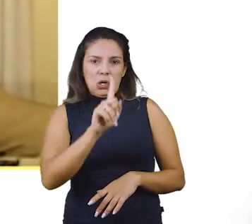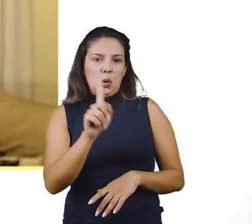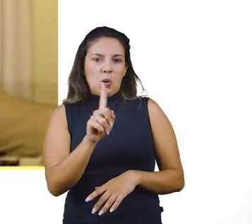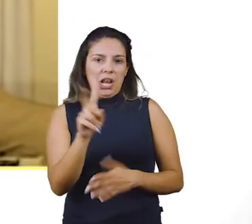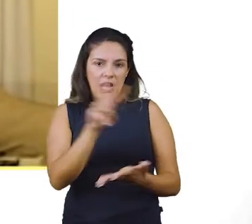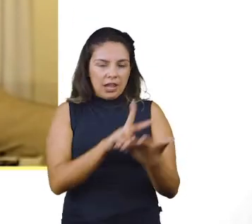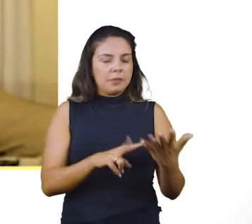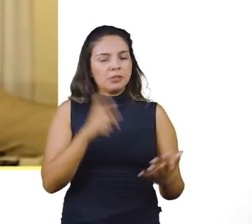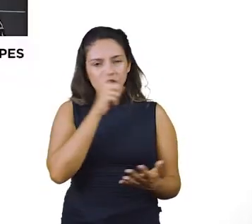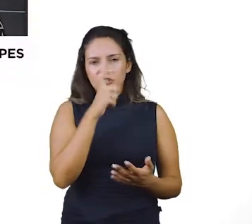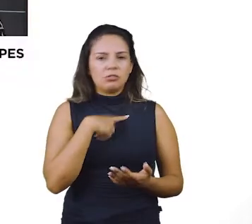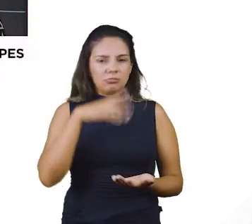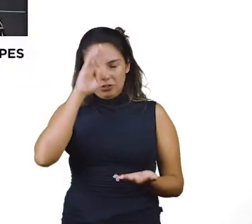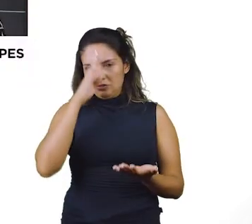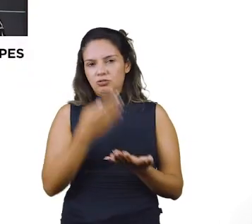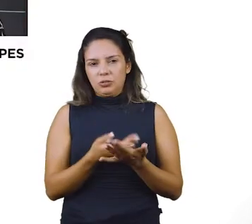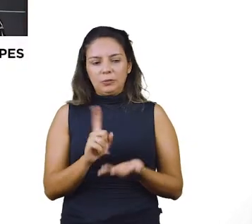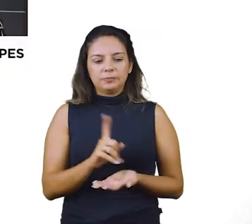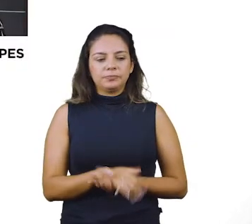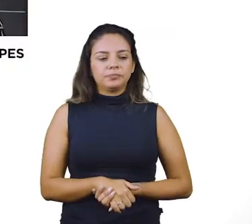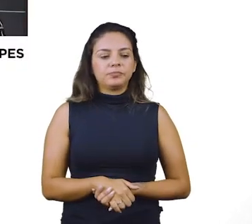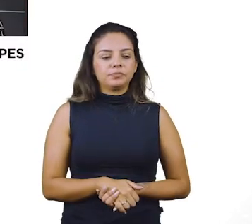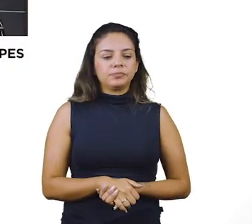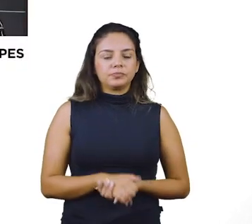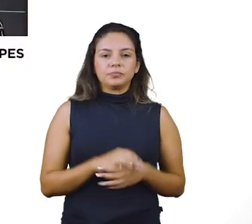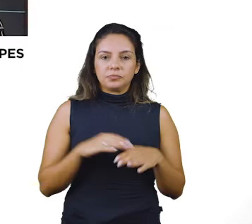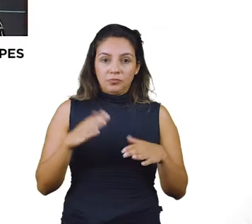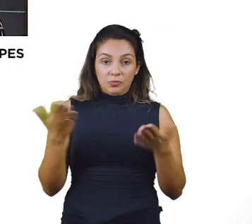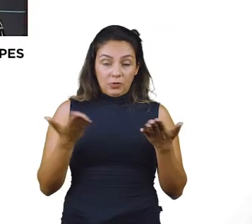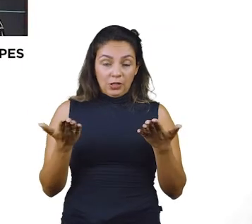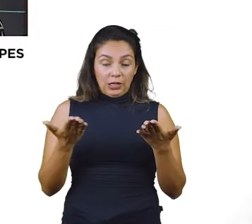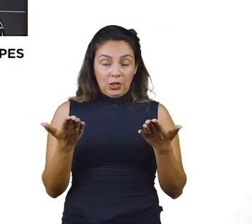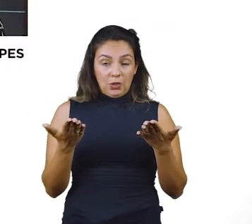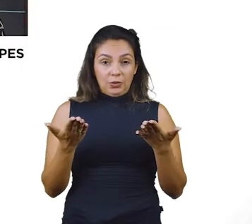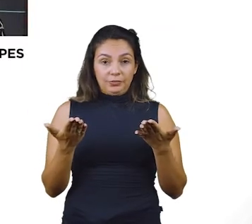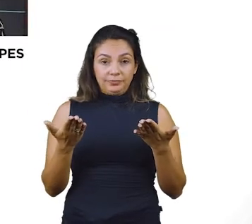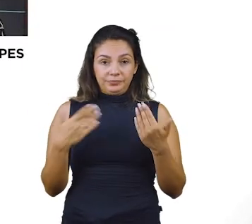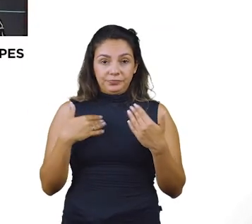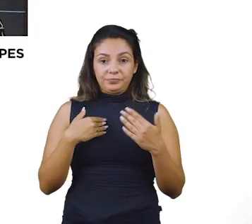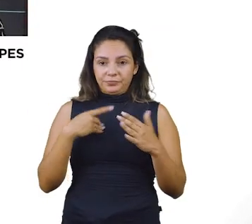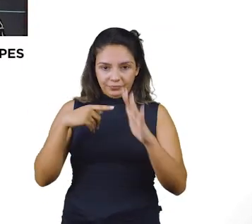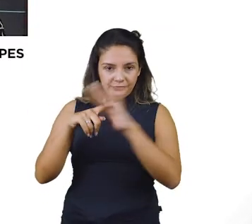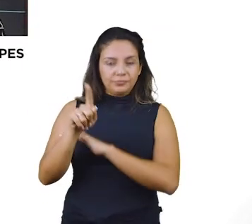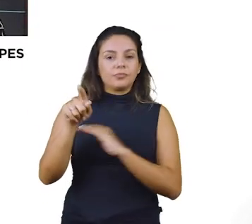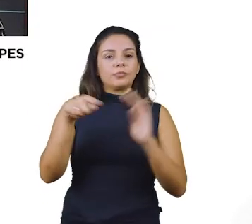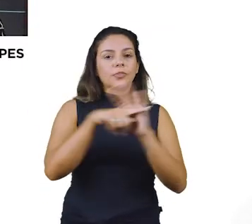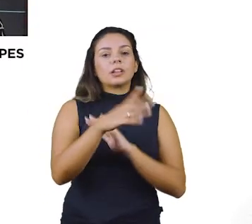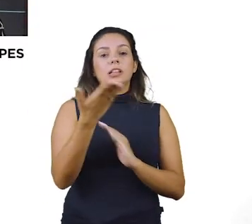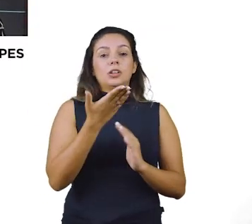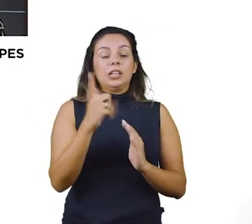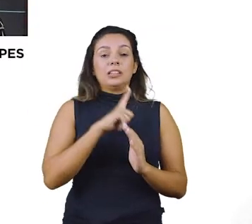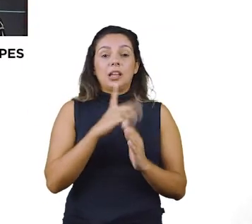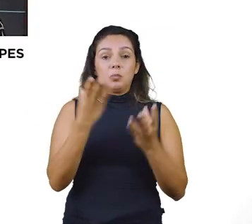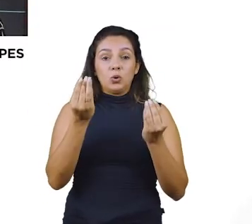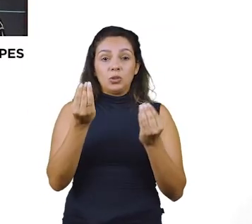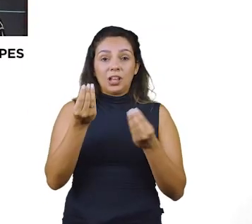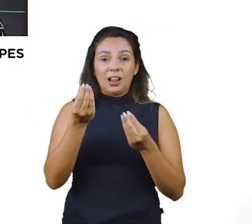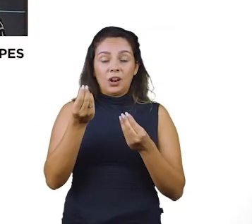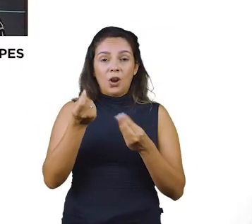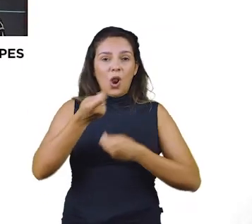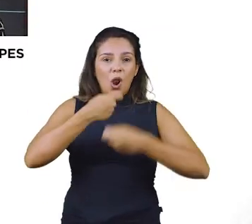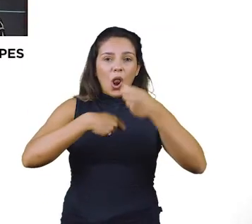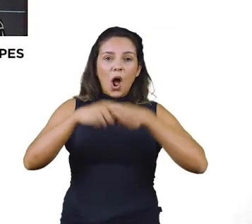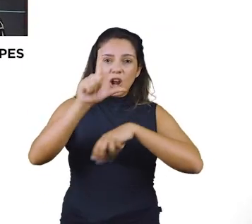jeitinho. E nós temos o agravante aí, que nesse período teve muita livraria fechando, nós temos